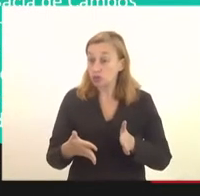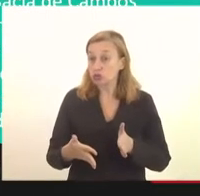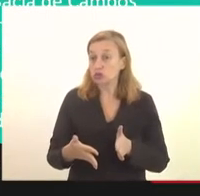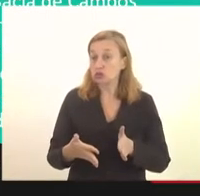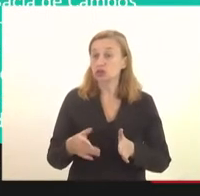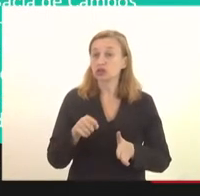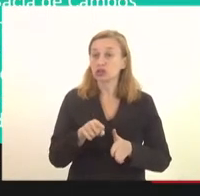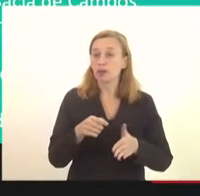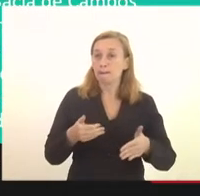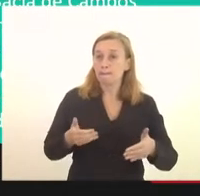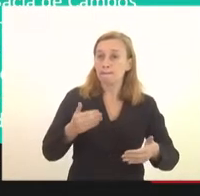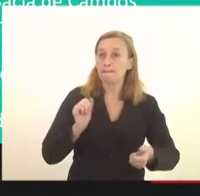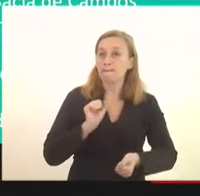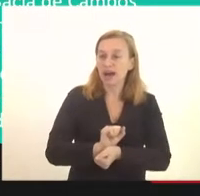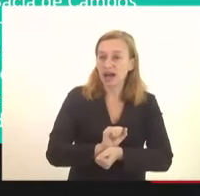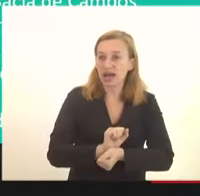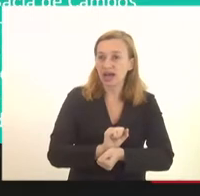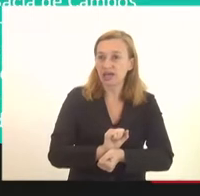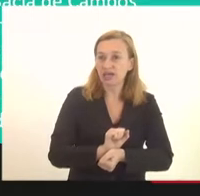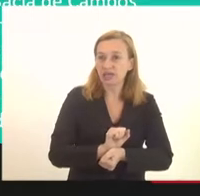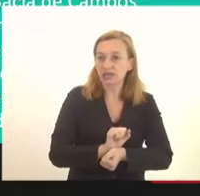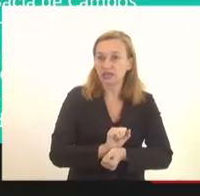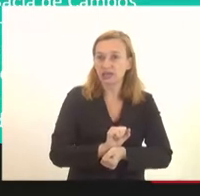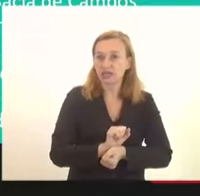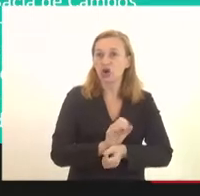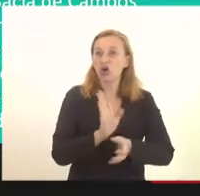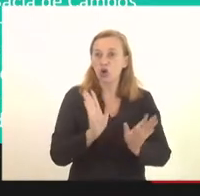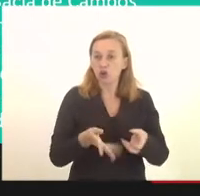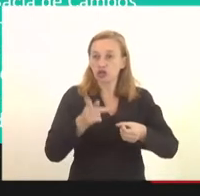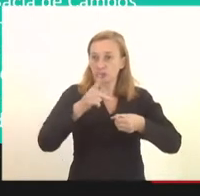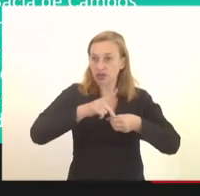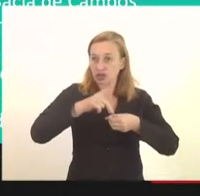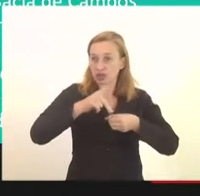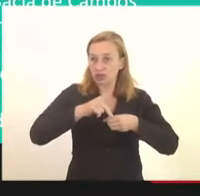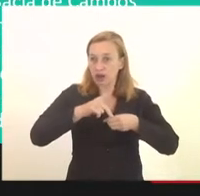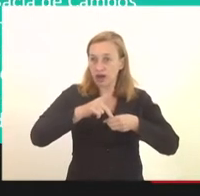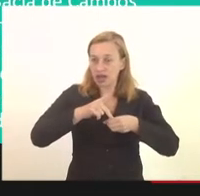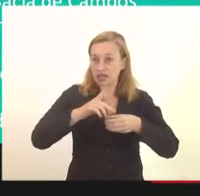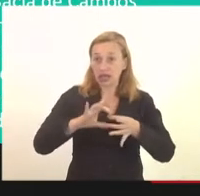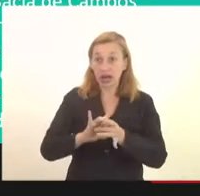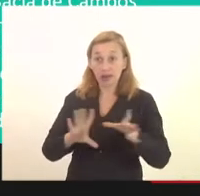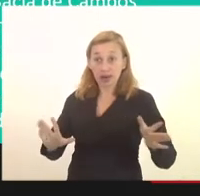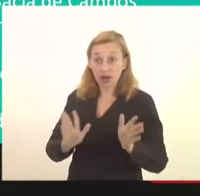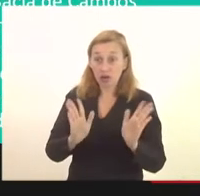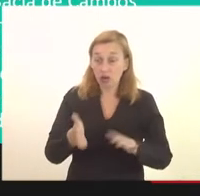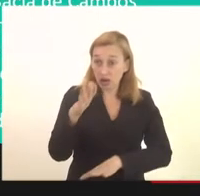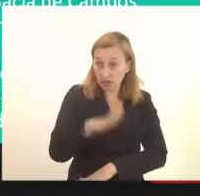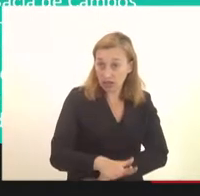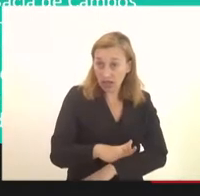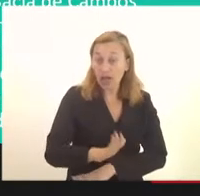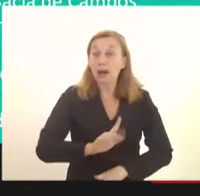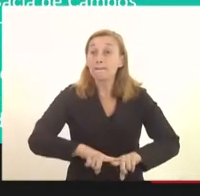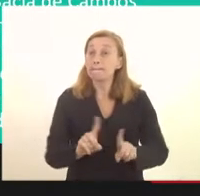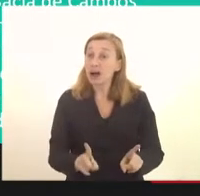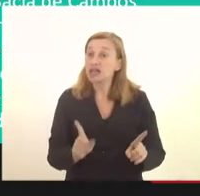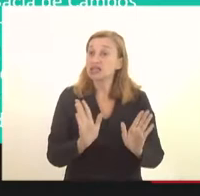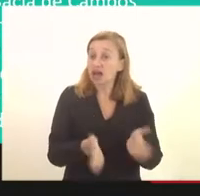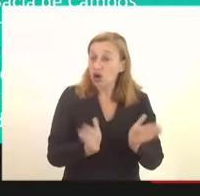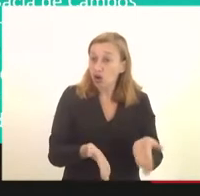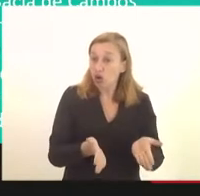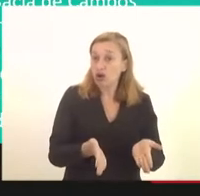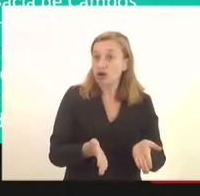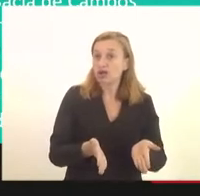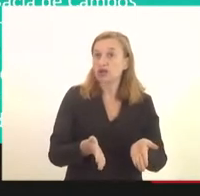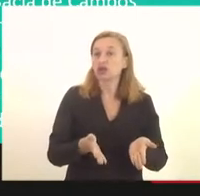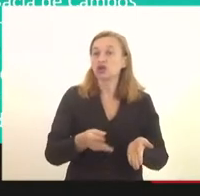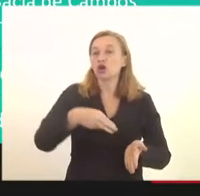estava interrompida, a Petrobras devolveu hoje essas áreas, está em processo de devolução dessas áreas para a ANP, mas o módulo 3 vai ser essa porção